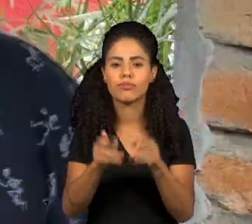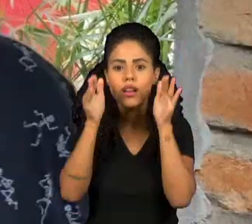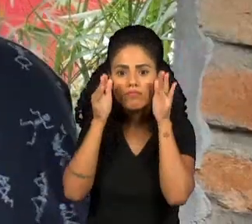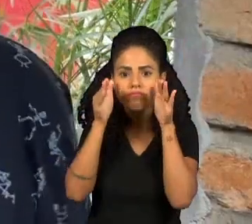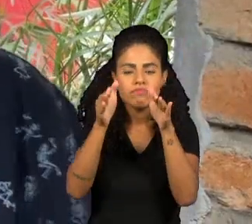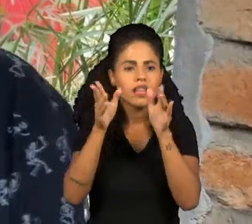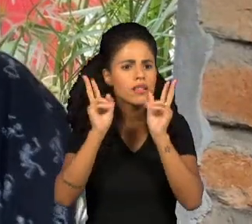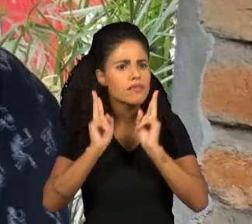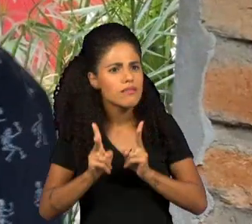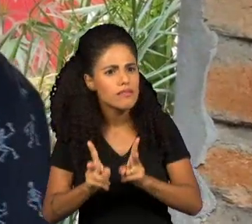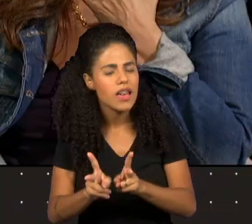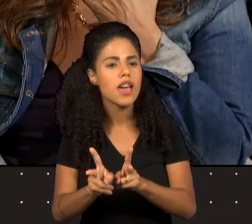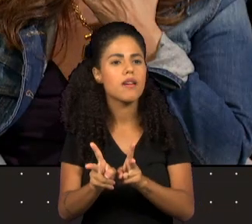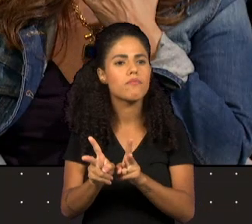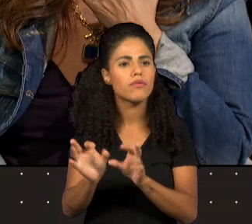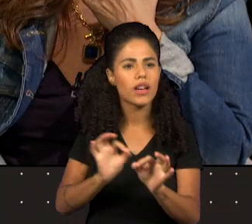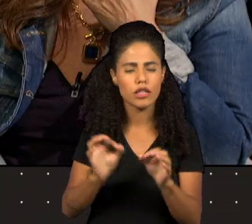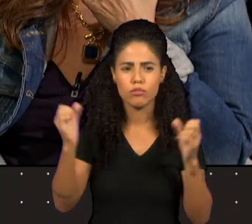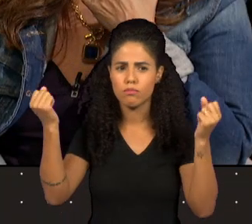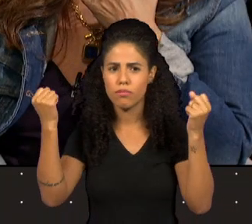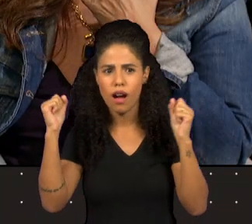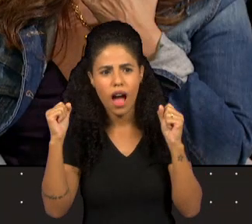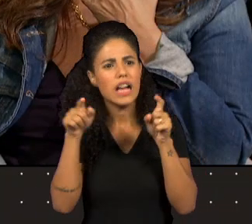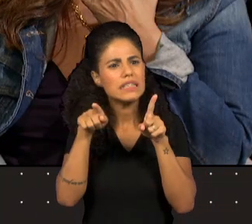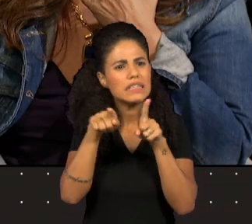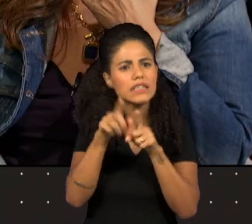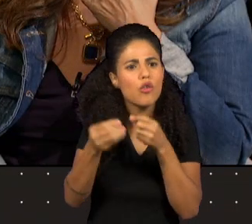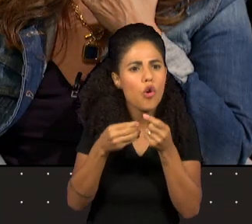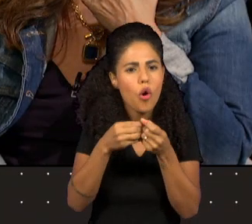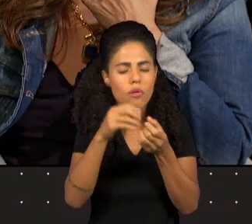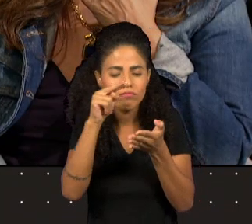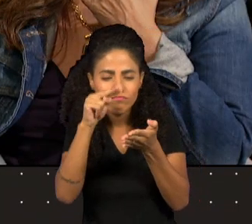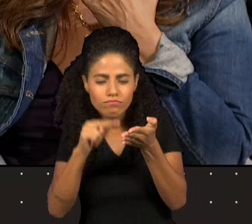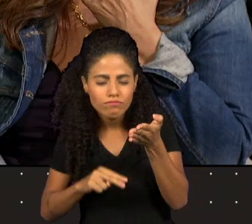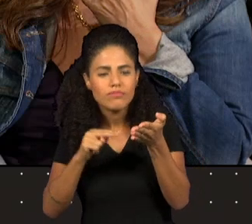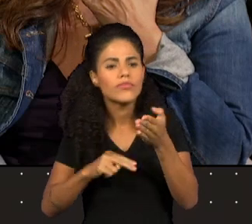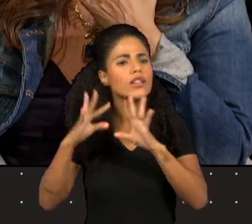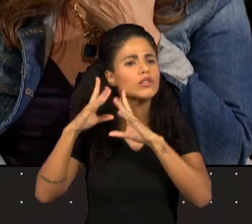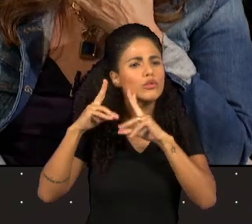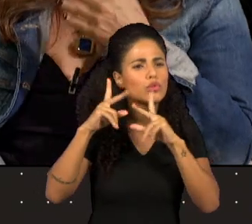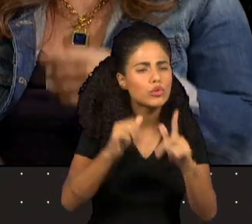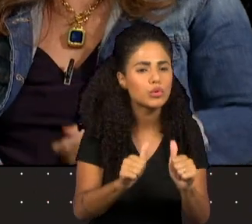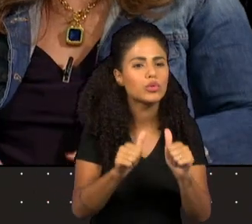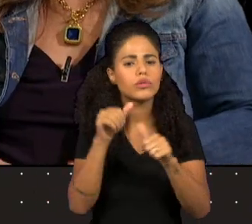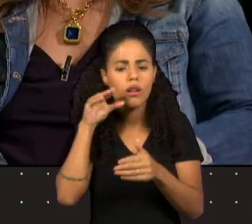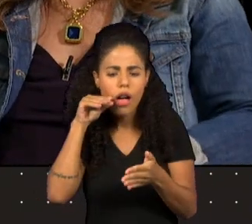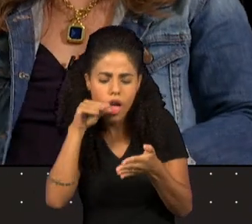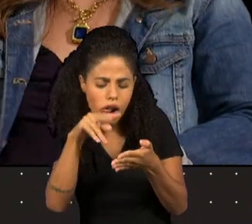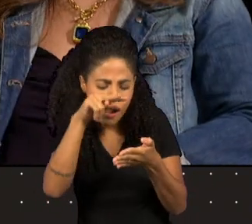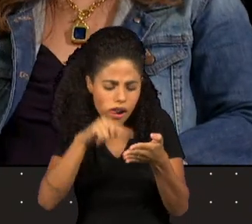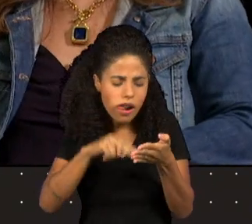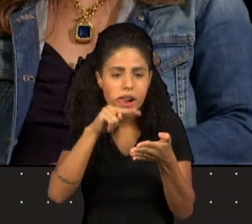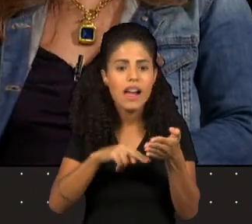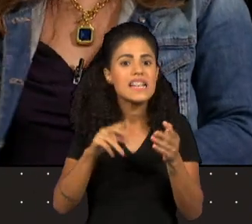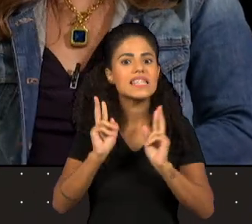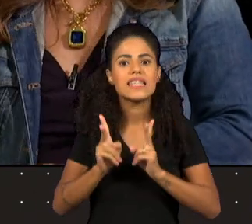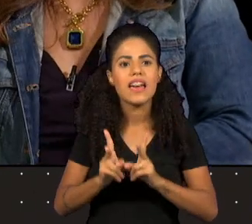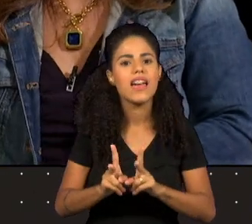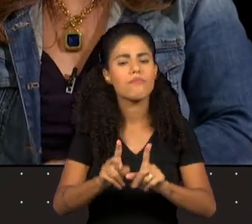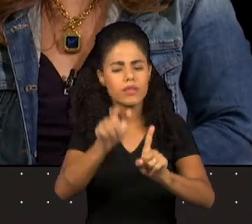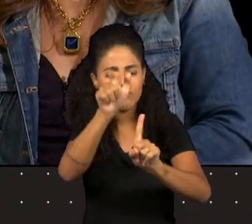sem histrionismo, fazendo exercícios com extrema delicadeza. Tinha que ser essa atriz grande que você se tornou